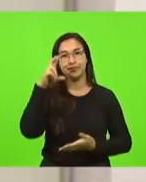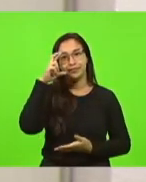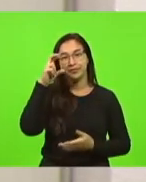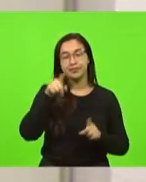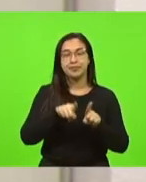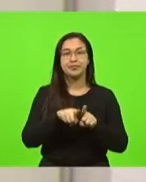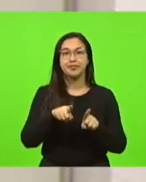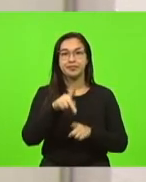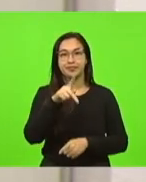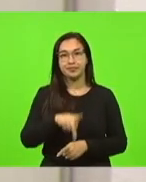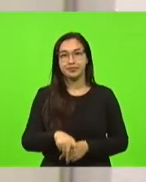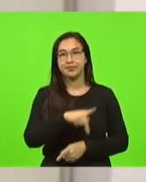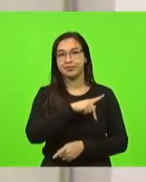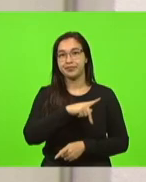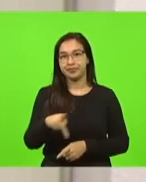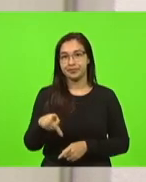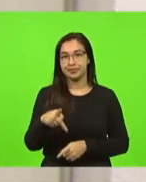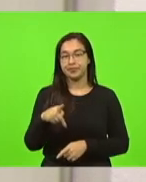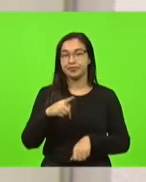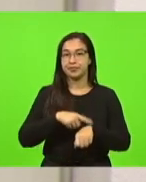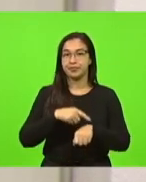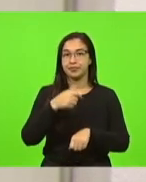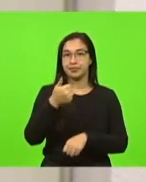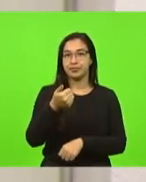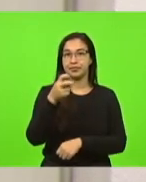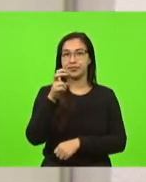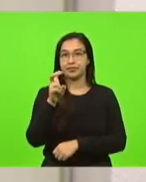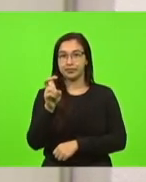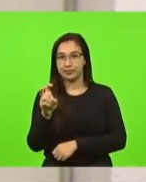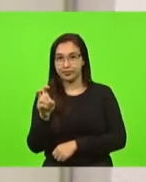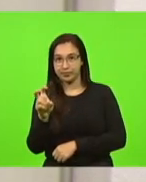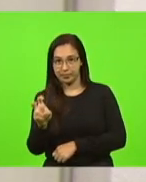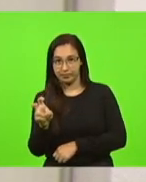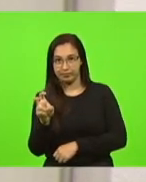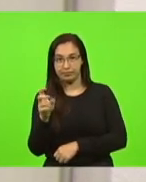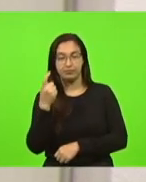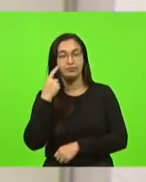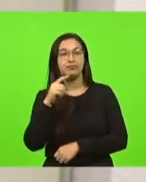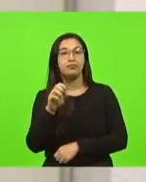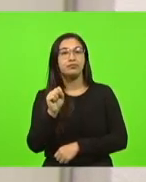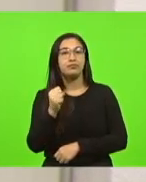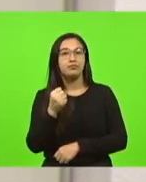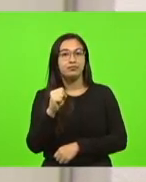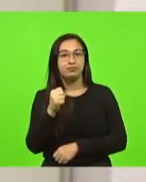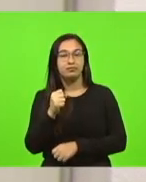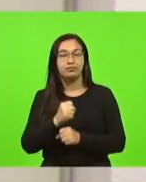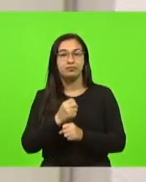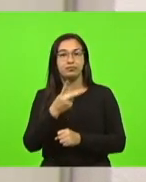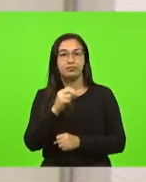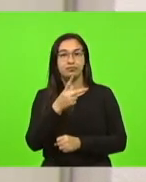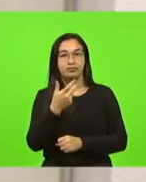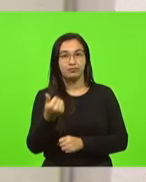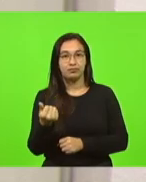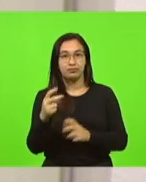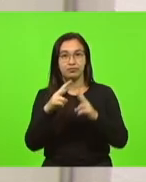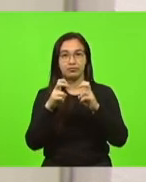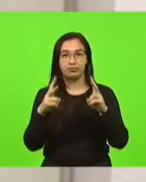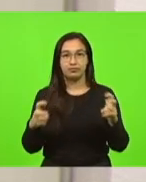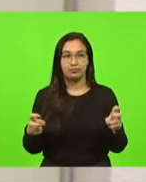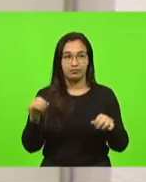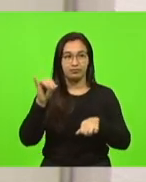Às 15 horas e 44 minutos, dia 8 do mês de dezembro do ano de 2021, nesta cidade de